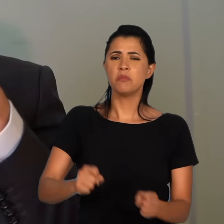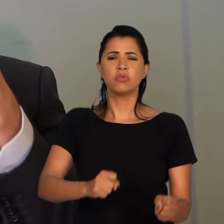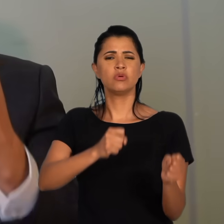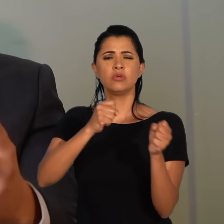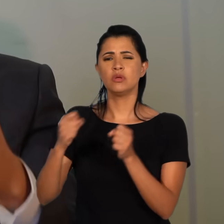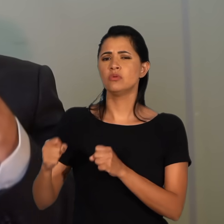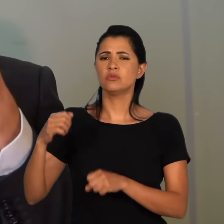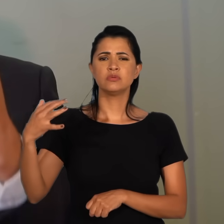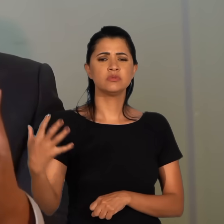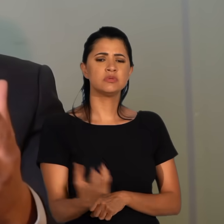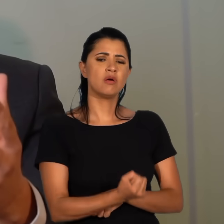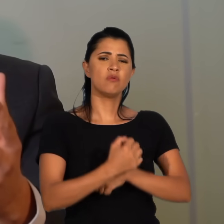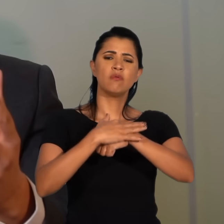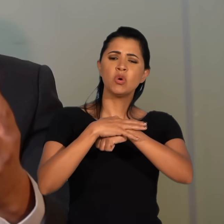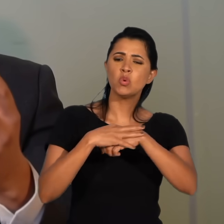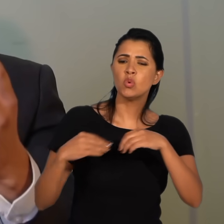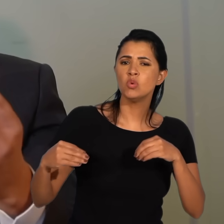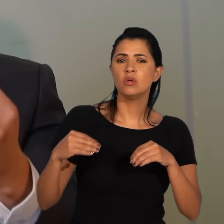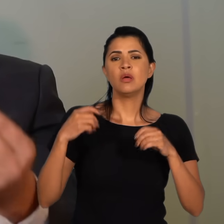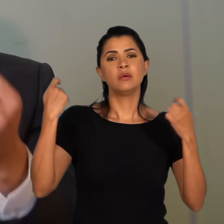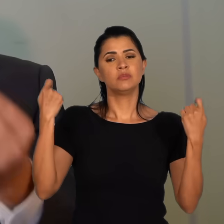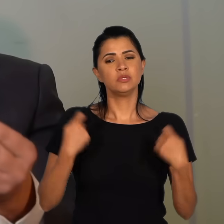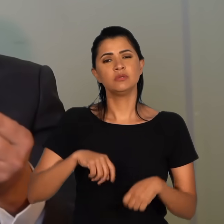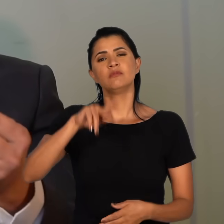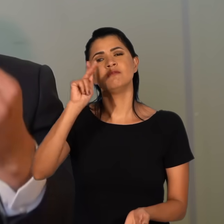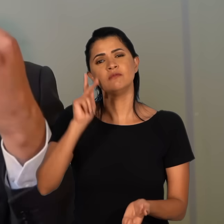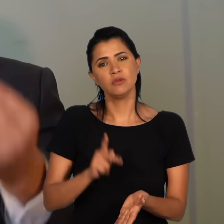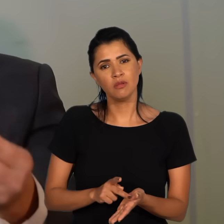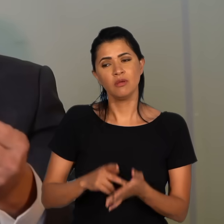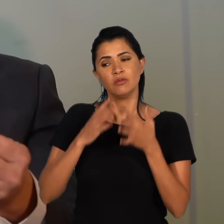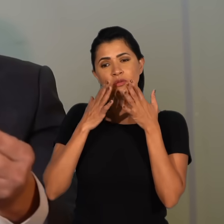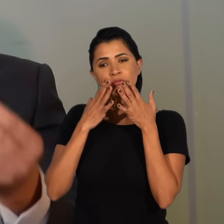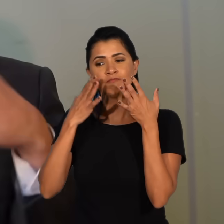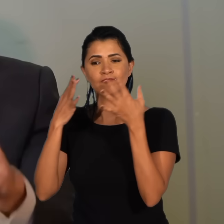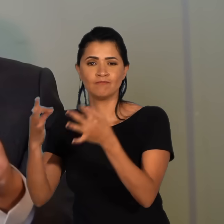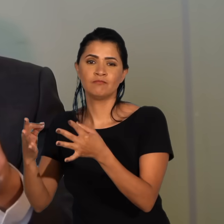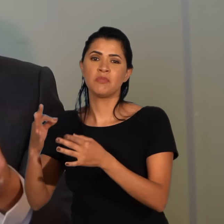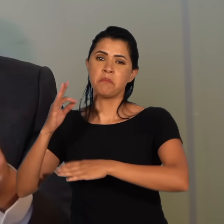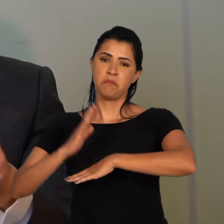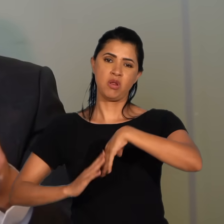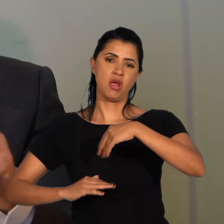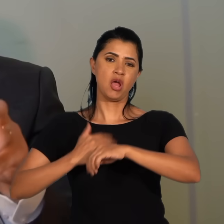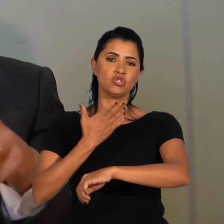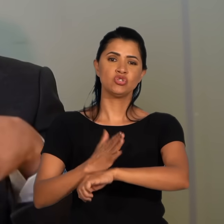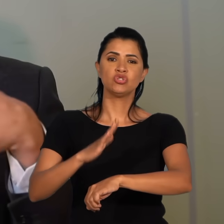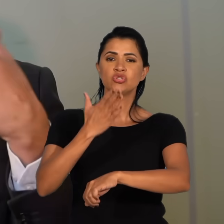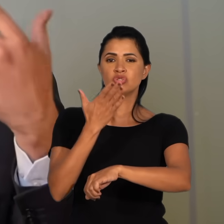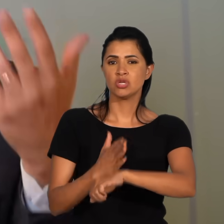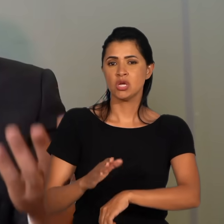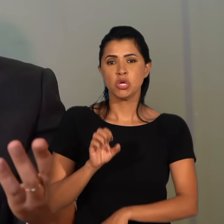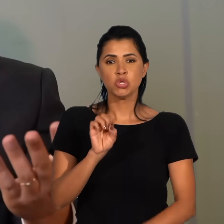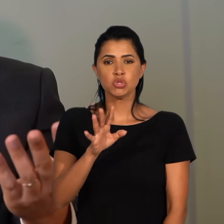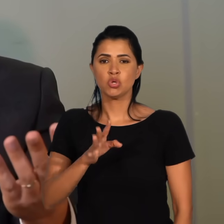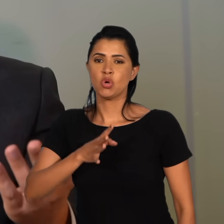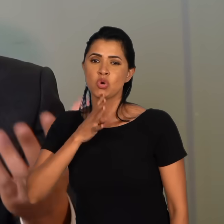salva que ele cura que ele liberta o seu povo Mas precisamos de fato ouvir a voz dele e praticar porque não adianta